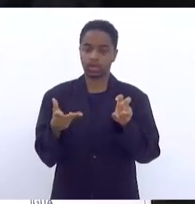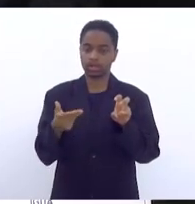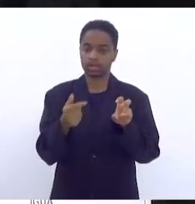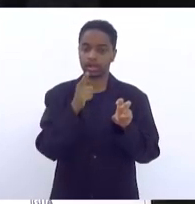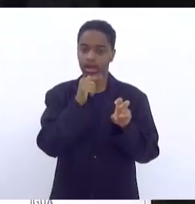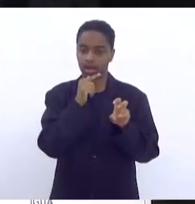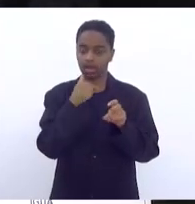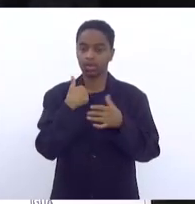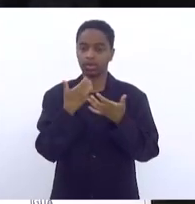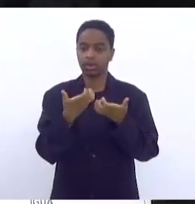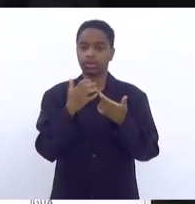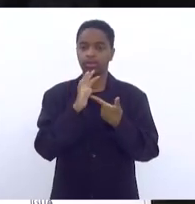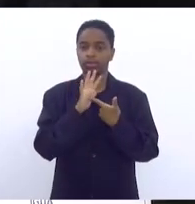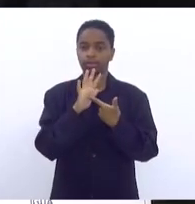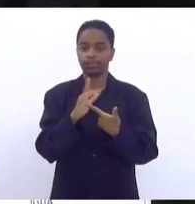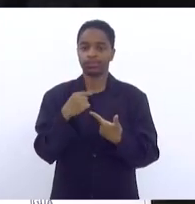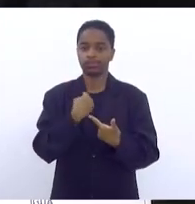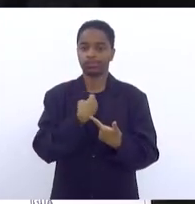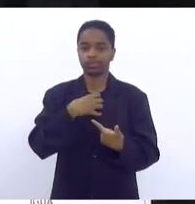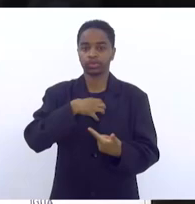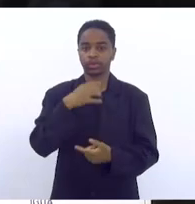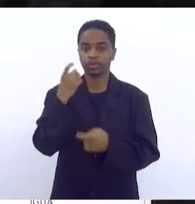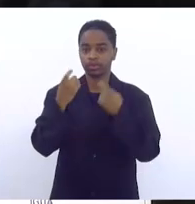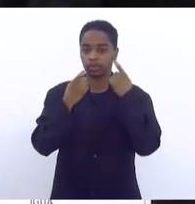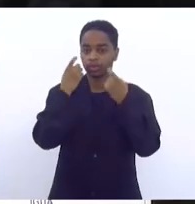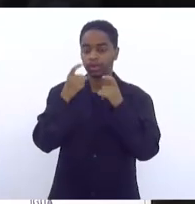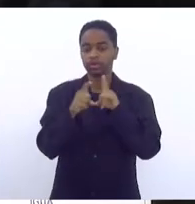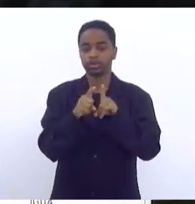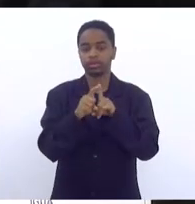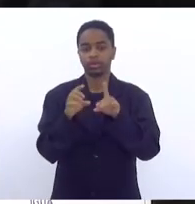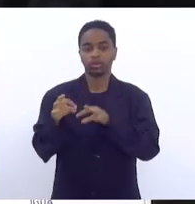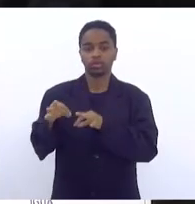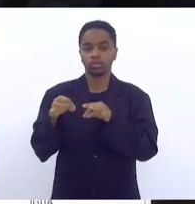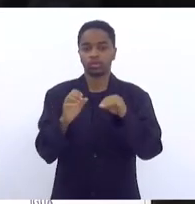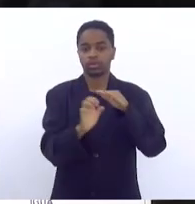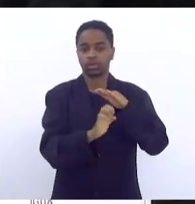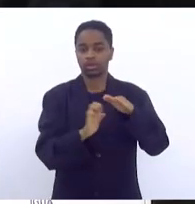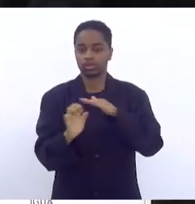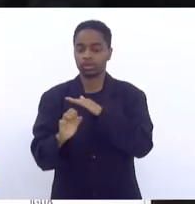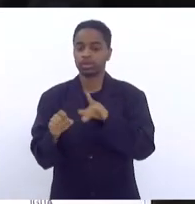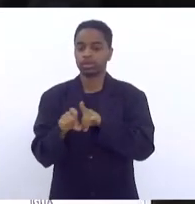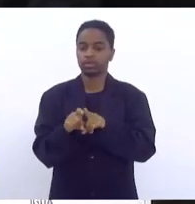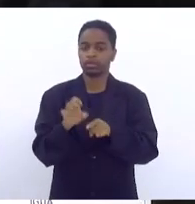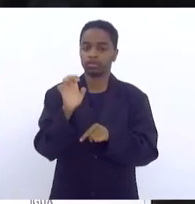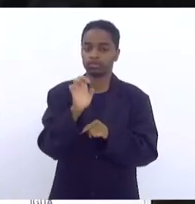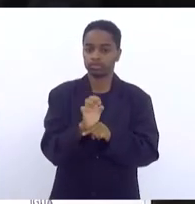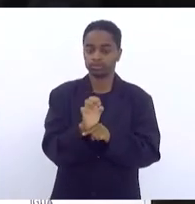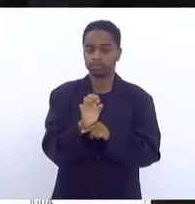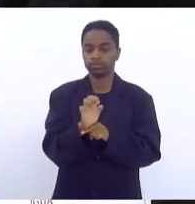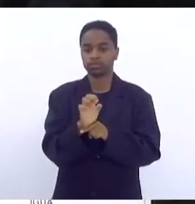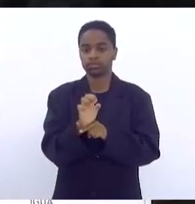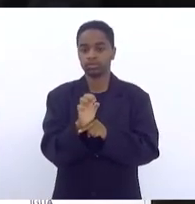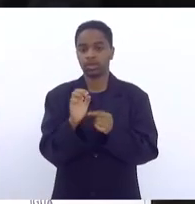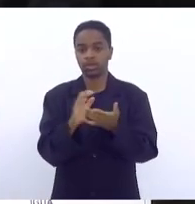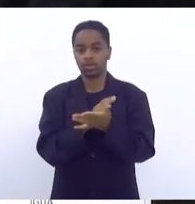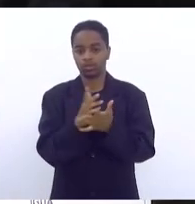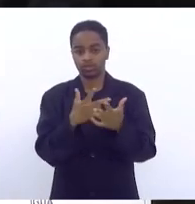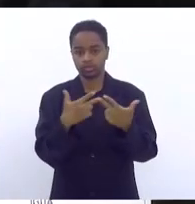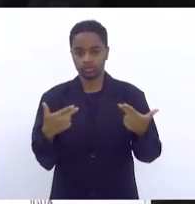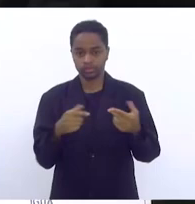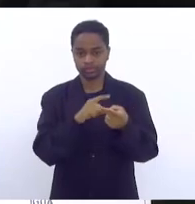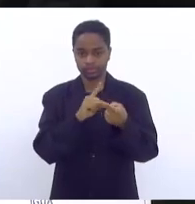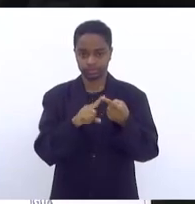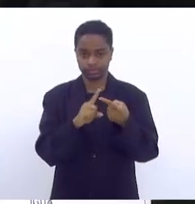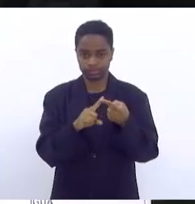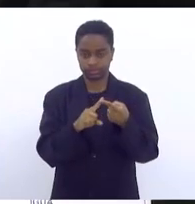manifestar uma preocupação Nossa e seguramente de todas as concessionárias e de estado para alguns pontos primeiro deles é